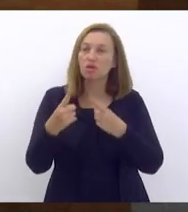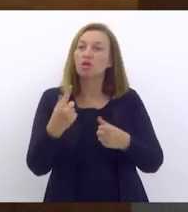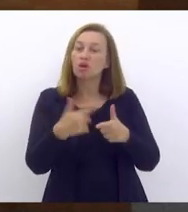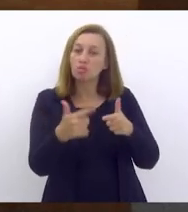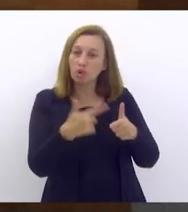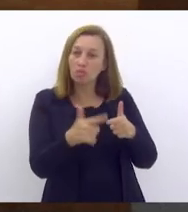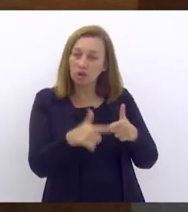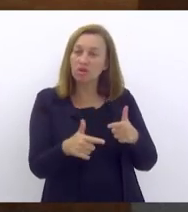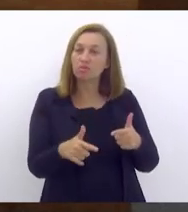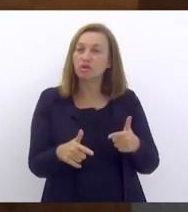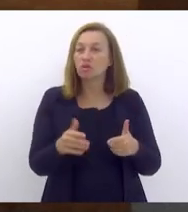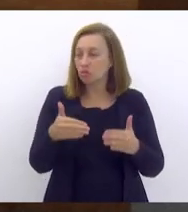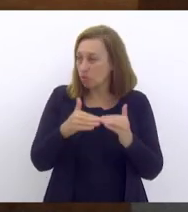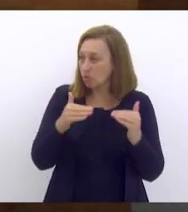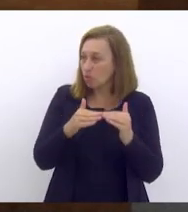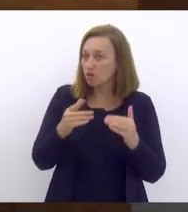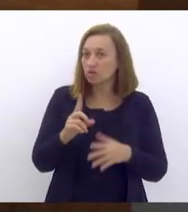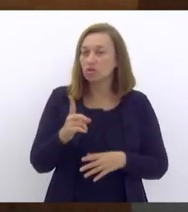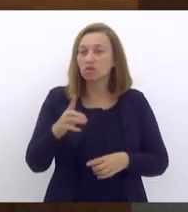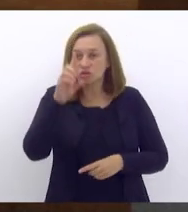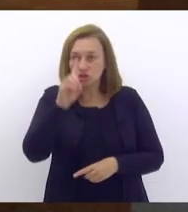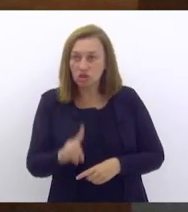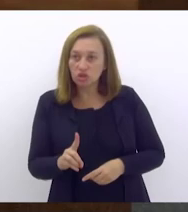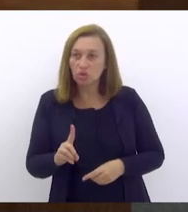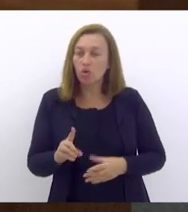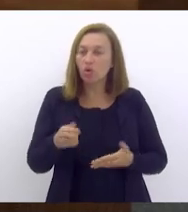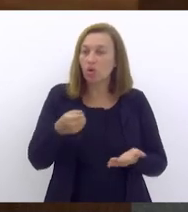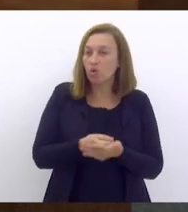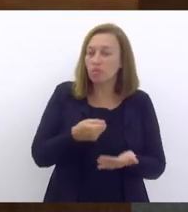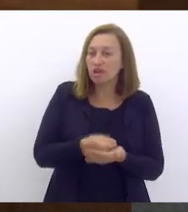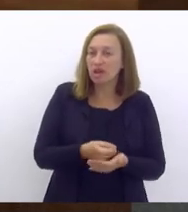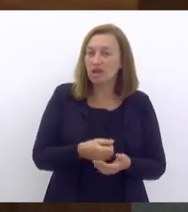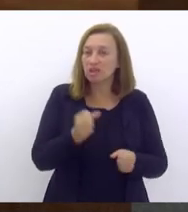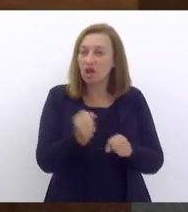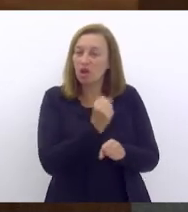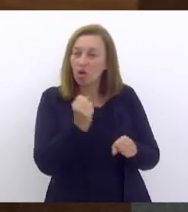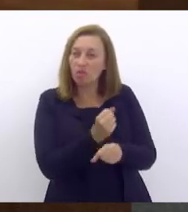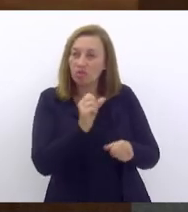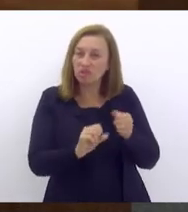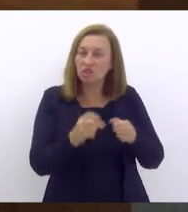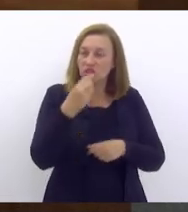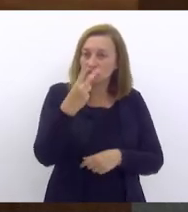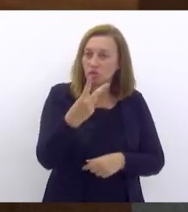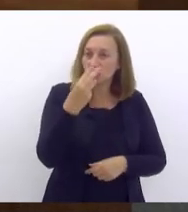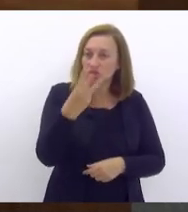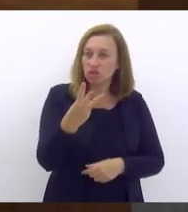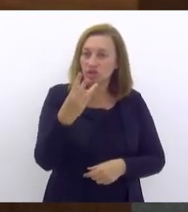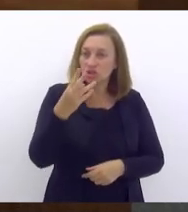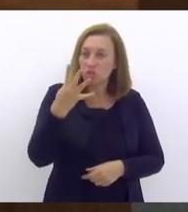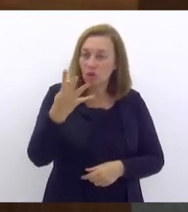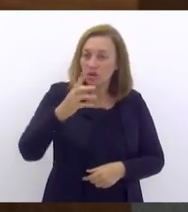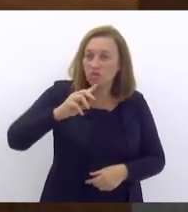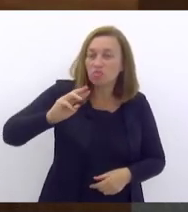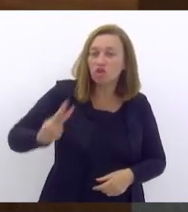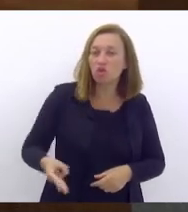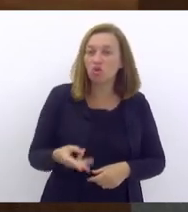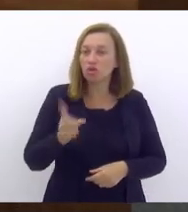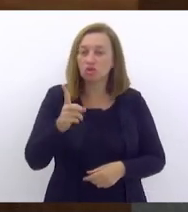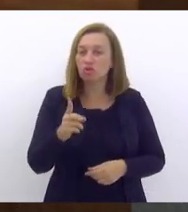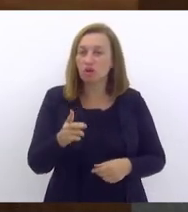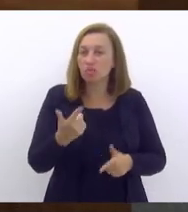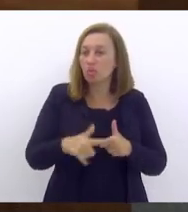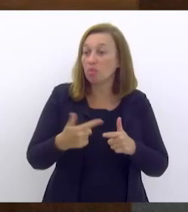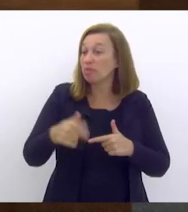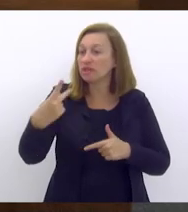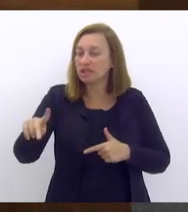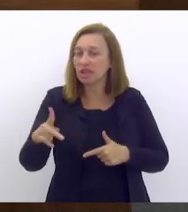centralização excessiva. Não dá para um diretor ser obrigado a fazer uma obra de 2, 3, 4 milhões. Isso não é tarefa dele, não